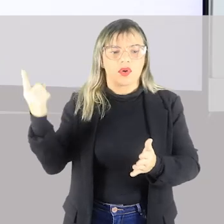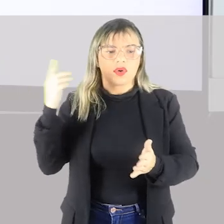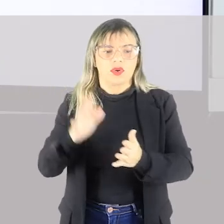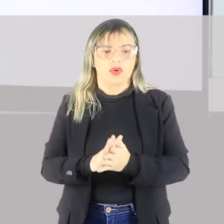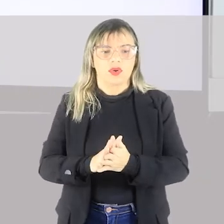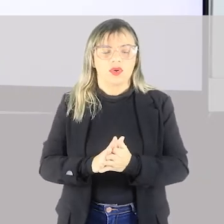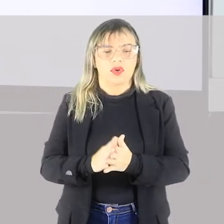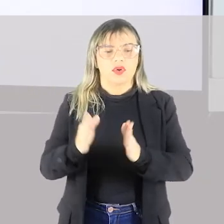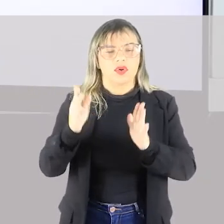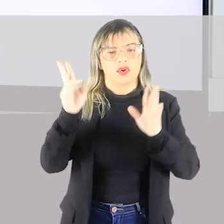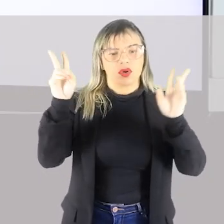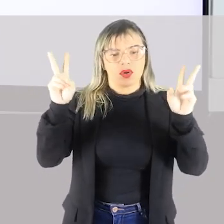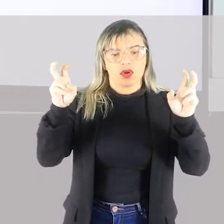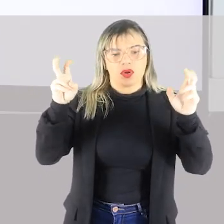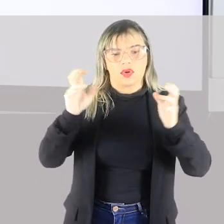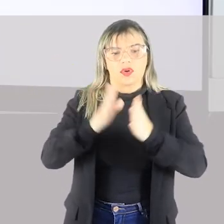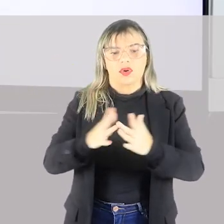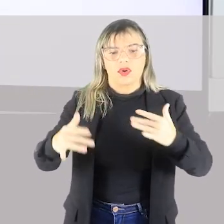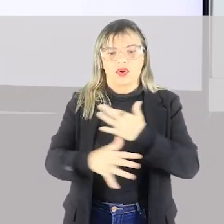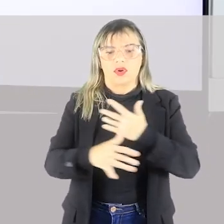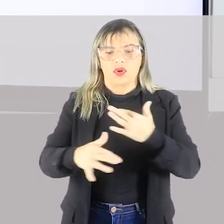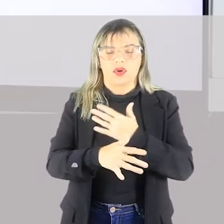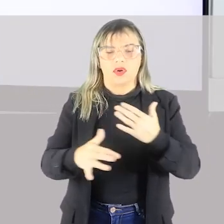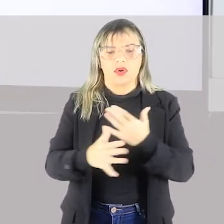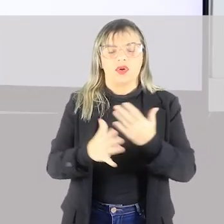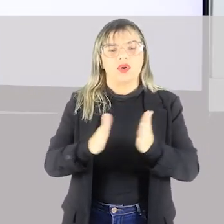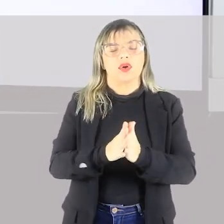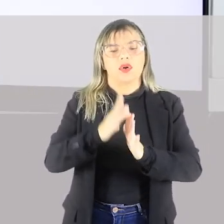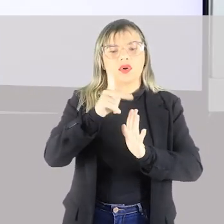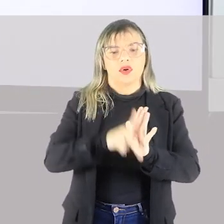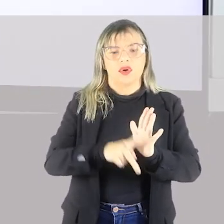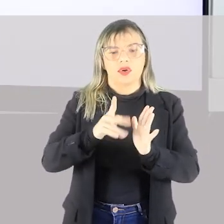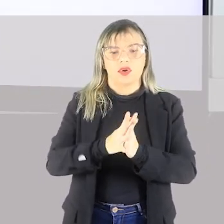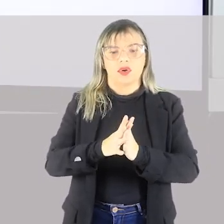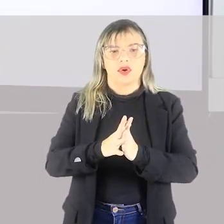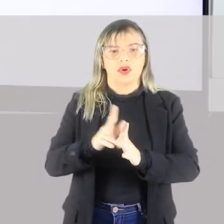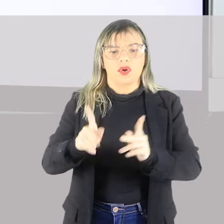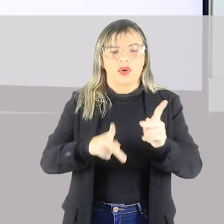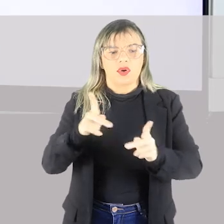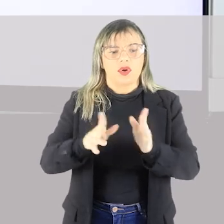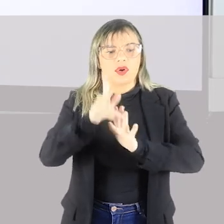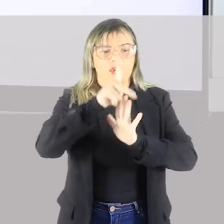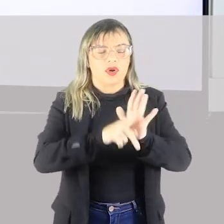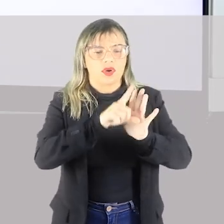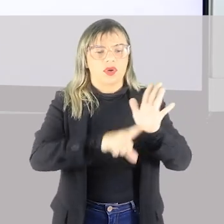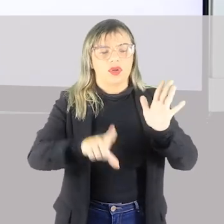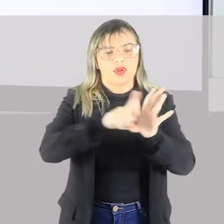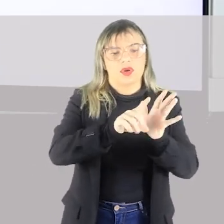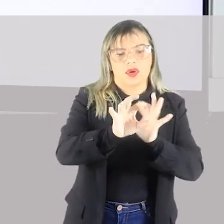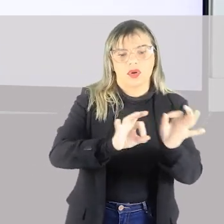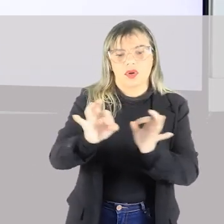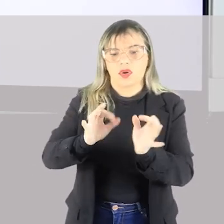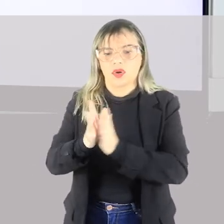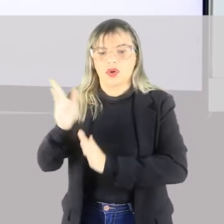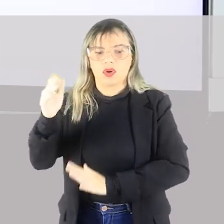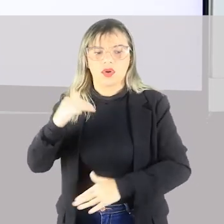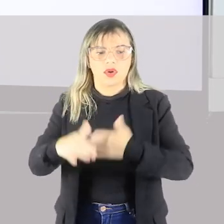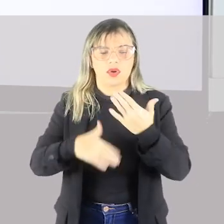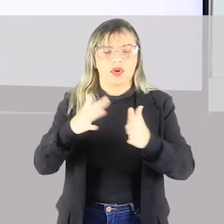de planos, programas e projetos de desenvolvimento urbano. Então está tudo isso lá escrito no